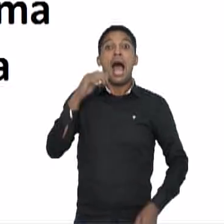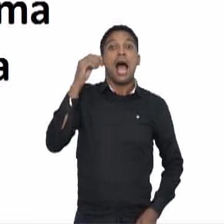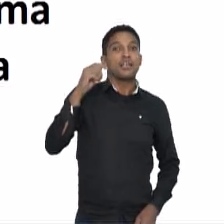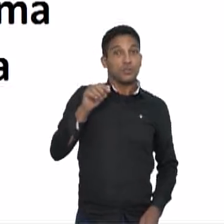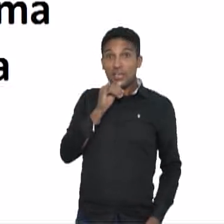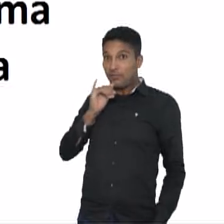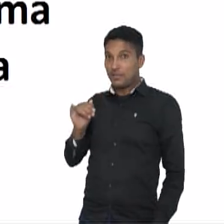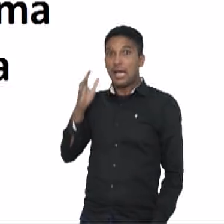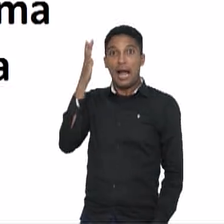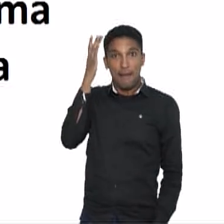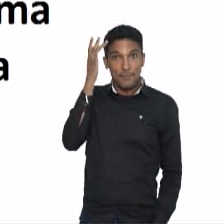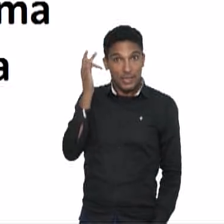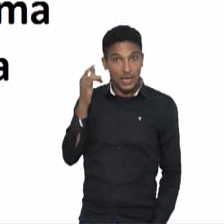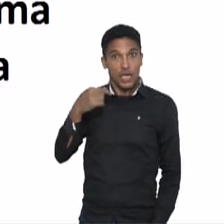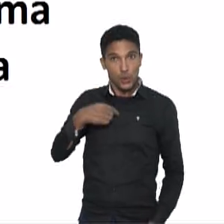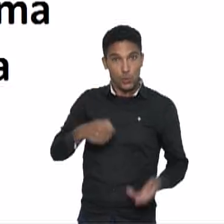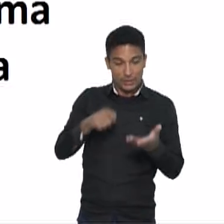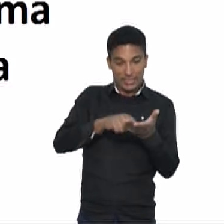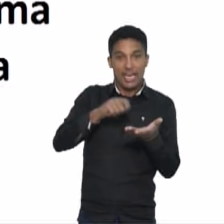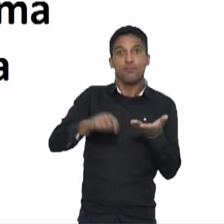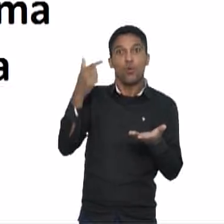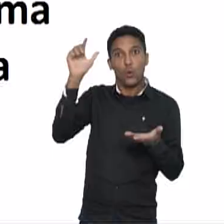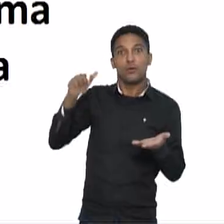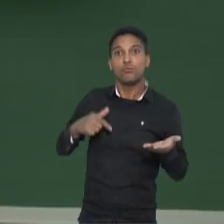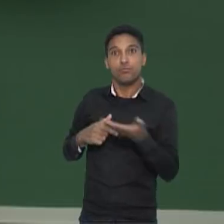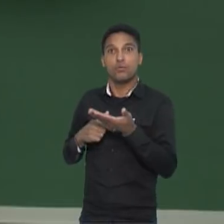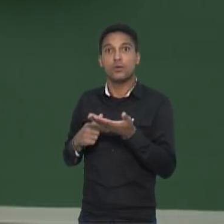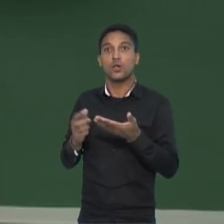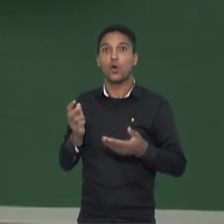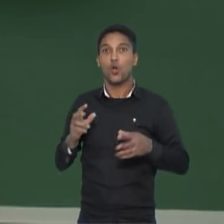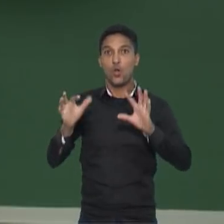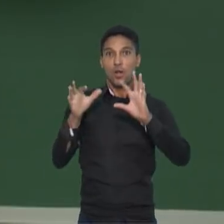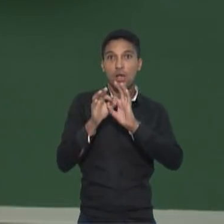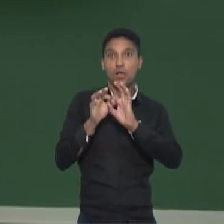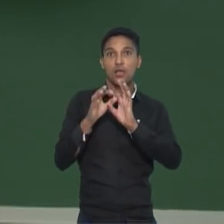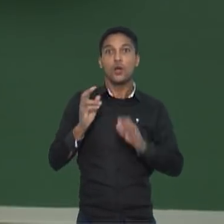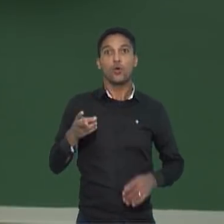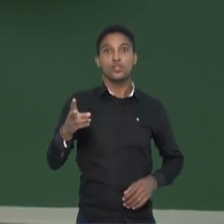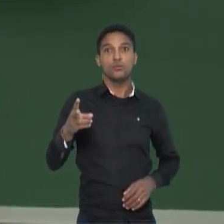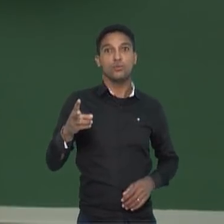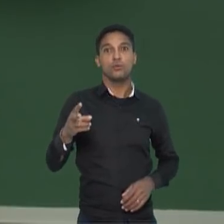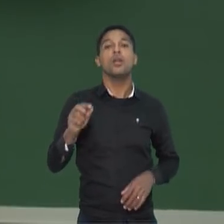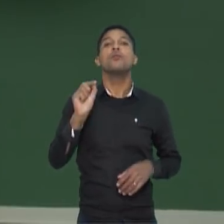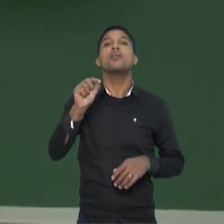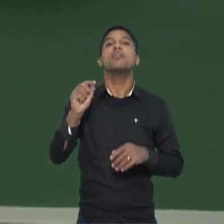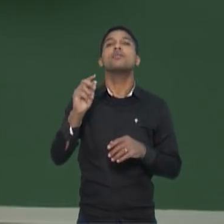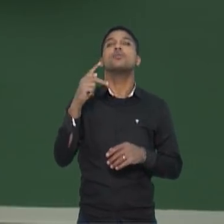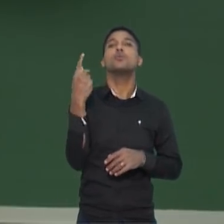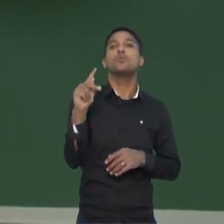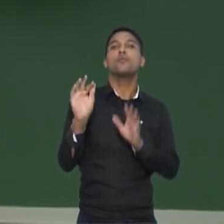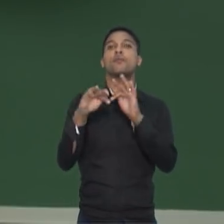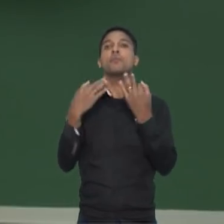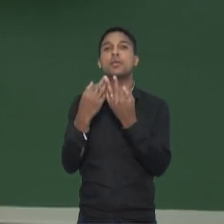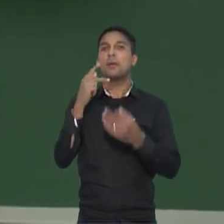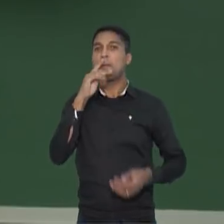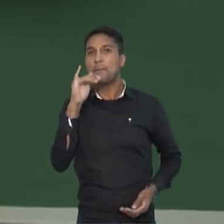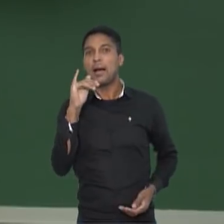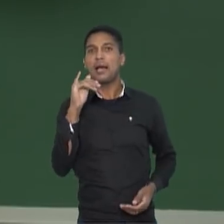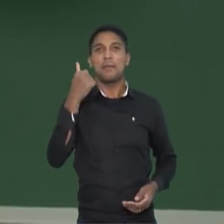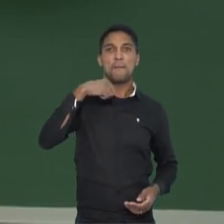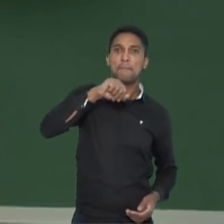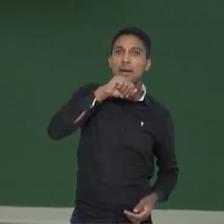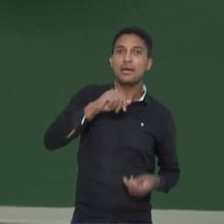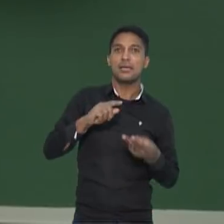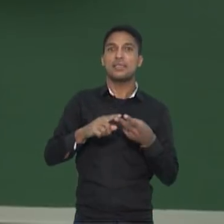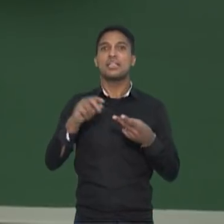pessoa saberá como a história termina. Então, assim, alguém do seu convívio, pode ser o pai, a mãe, o irmão, o primo. Você vai